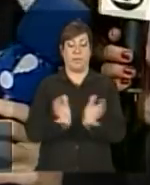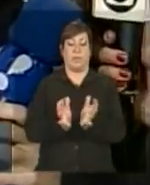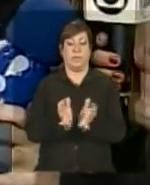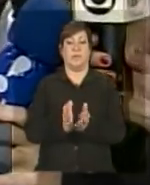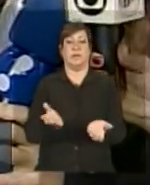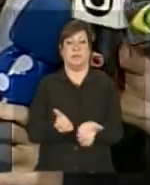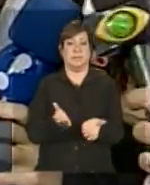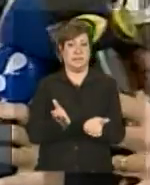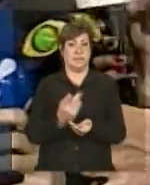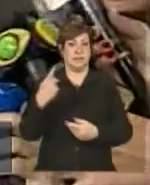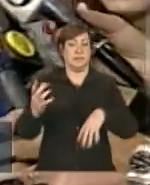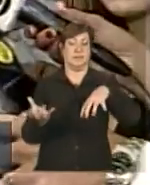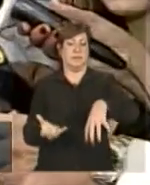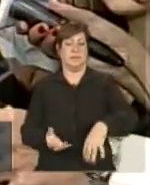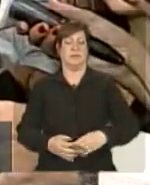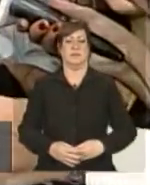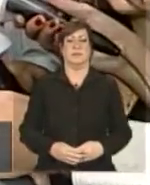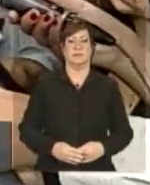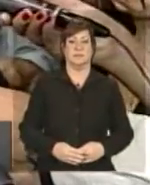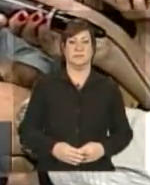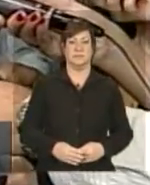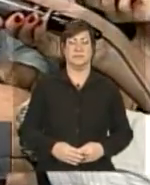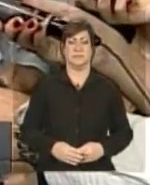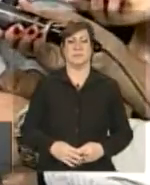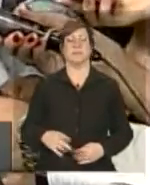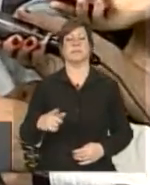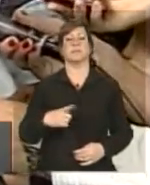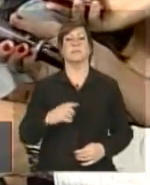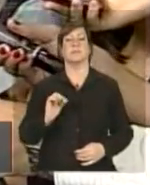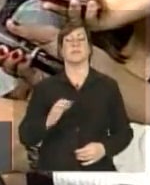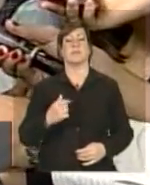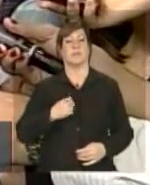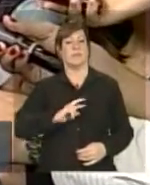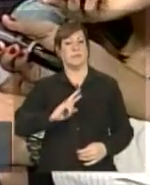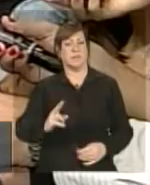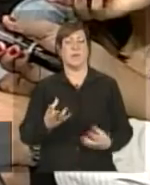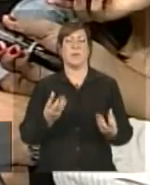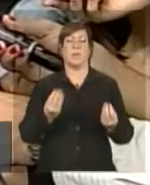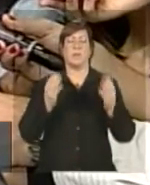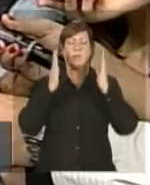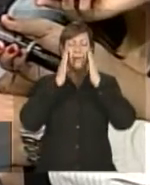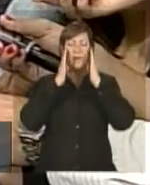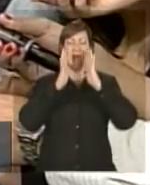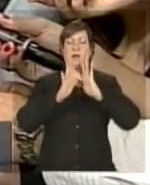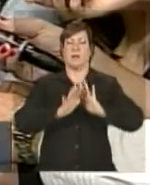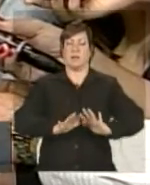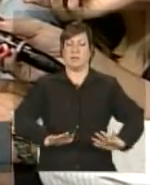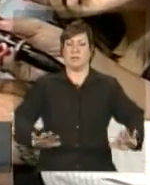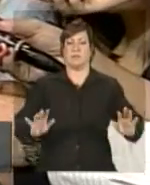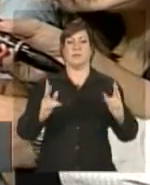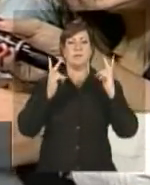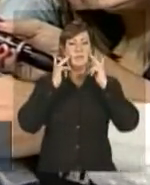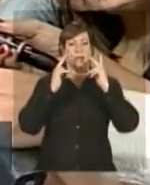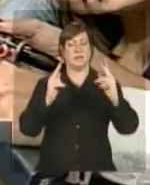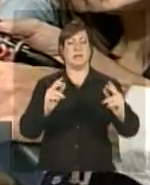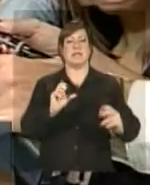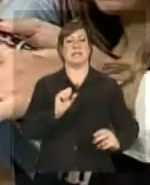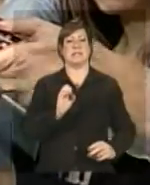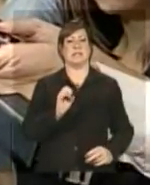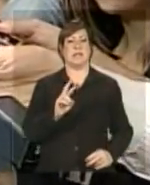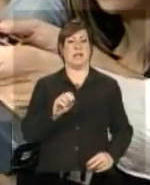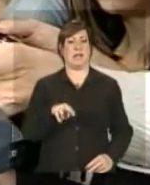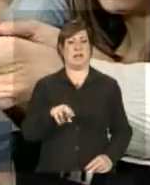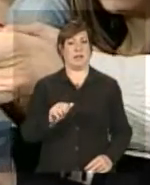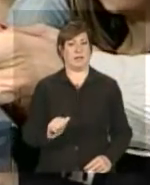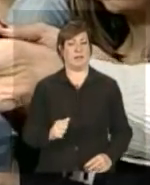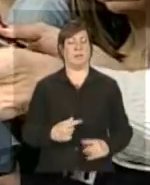Como a senhora reage a isso? Eu estou com muita serenidade. Muita serenidade, muita